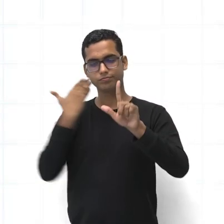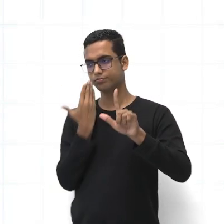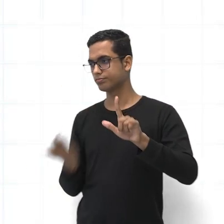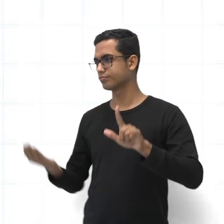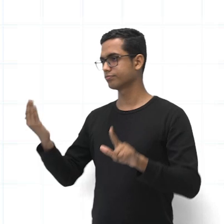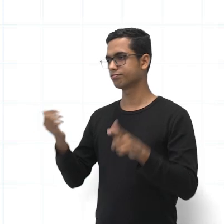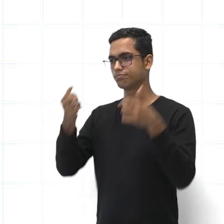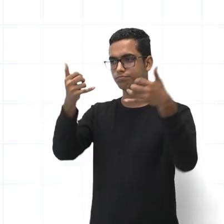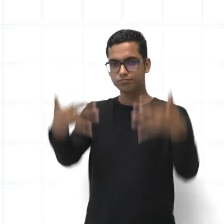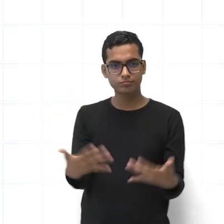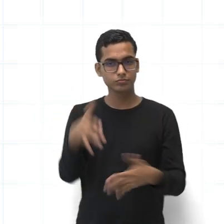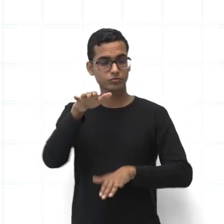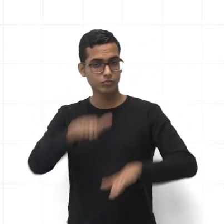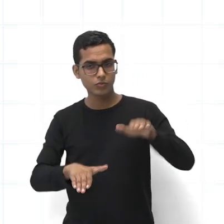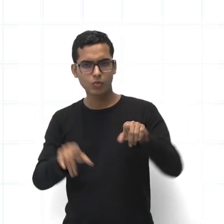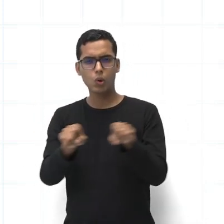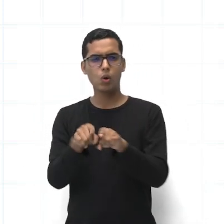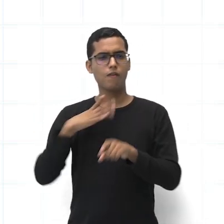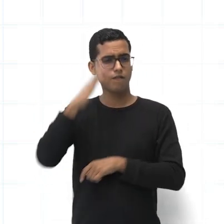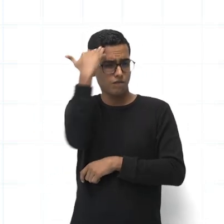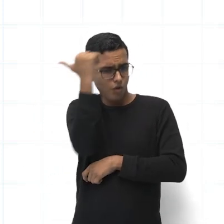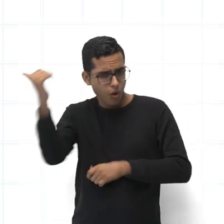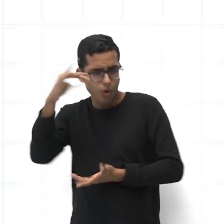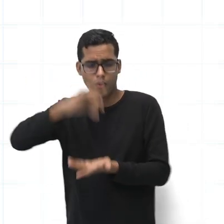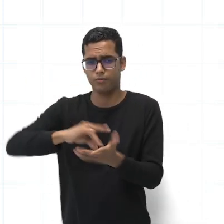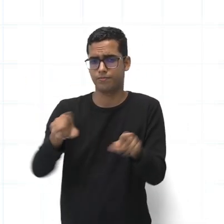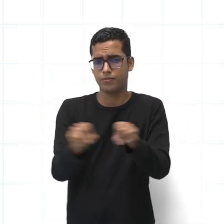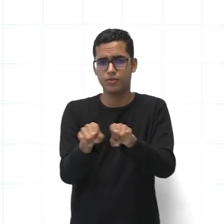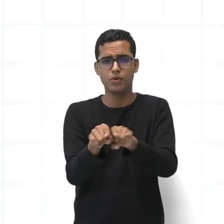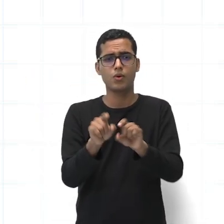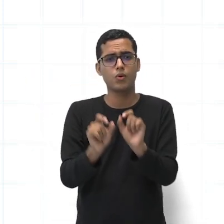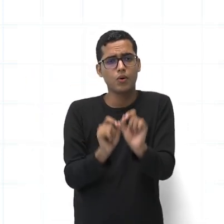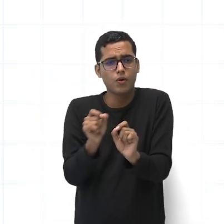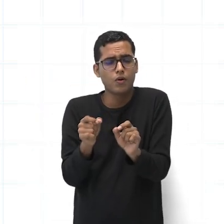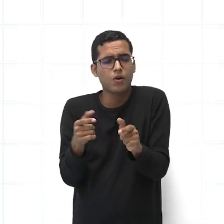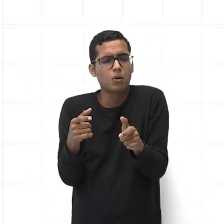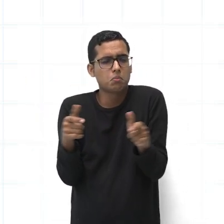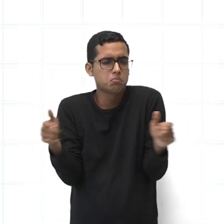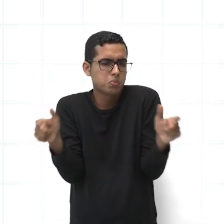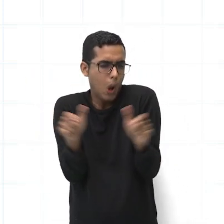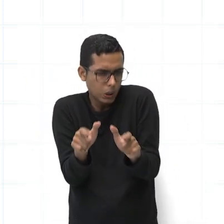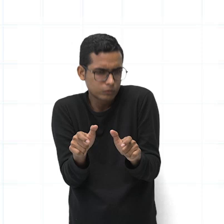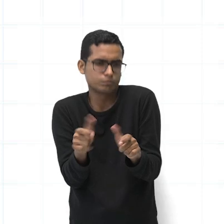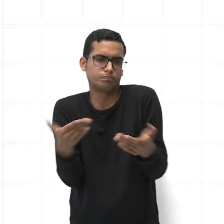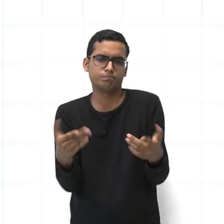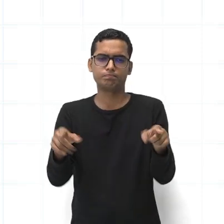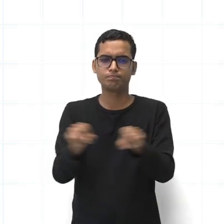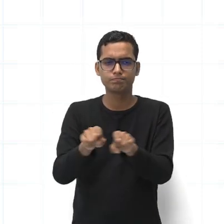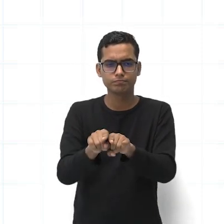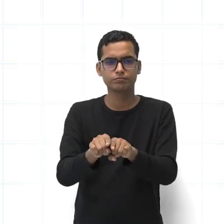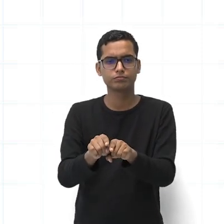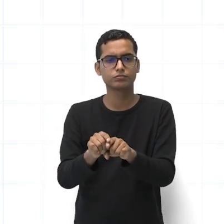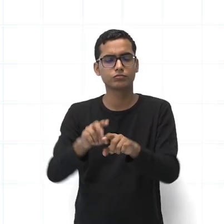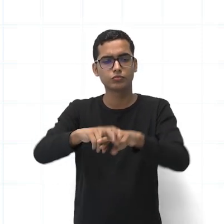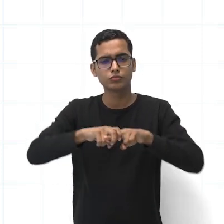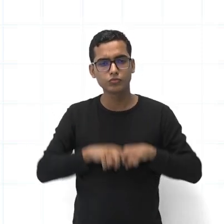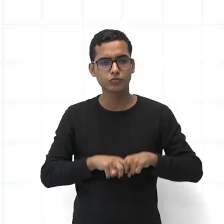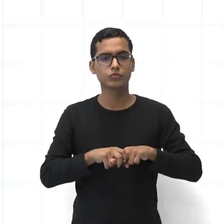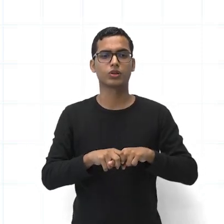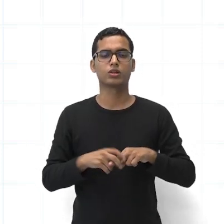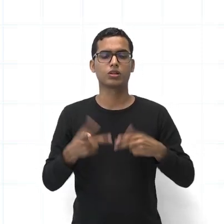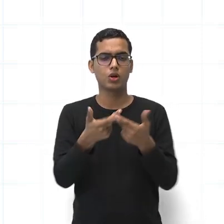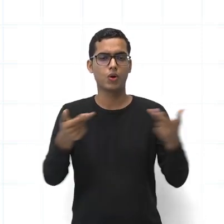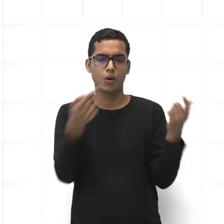só, talvez a popularidade restrita dessa modalidade do base jump seja ocasionada por conta